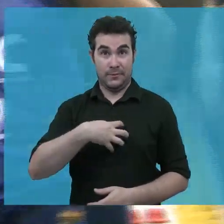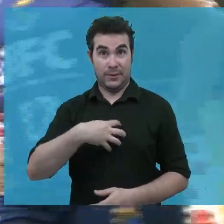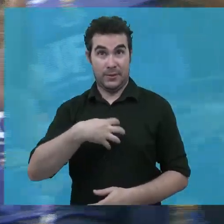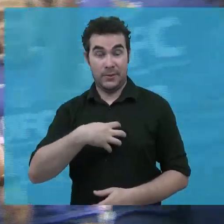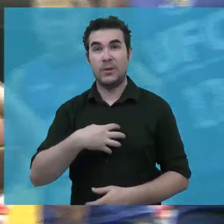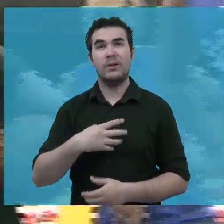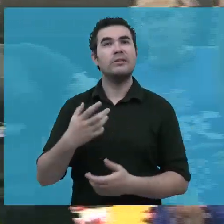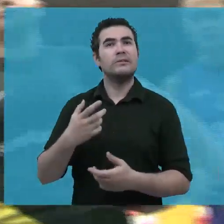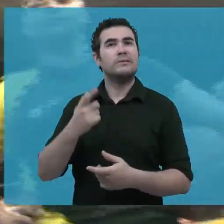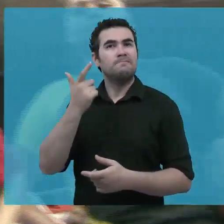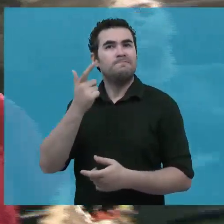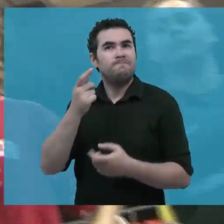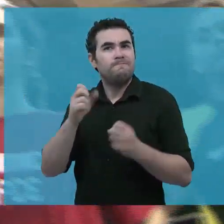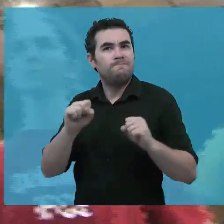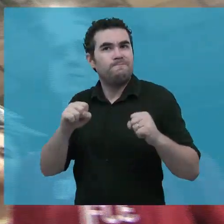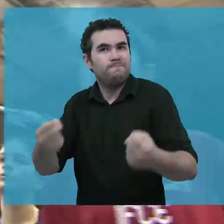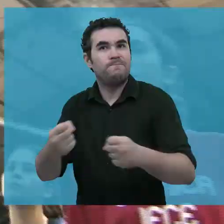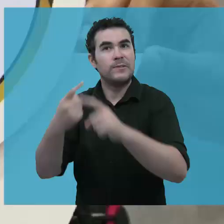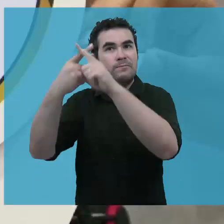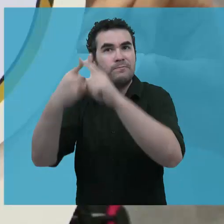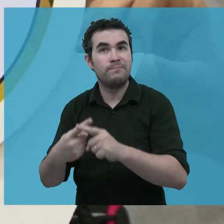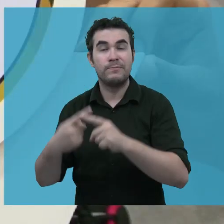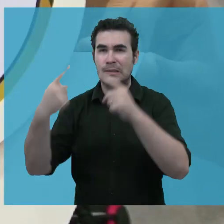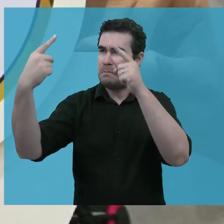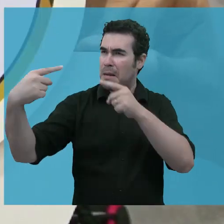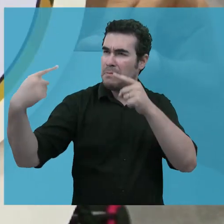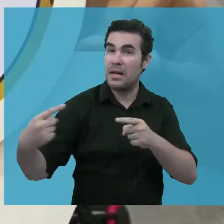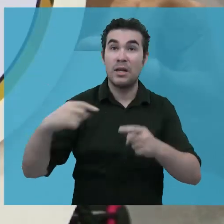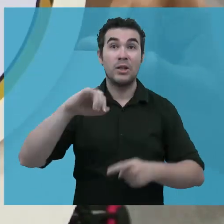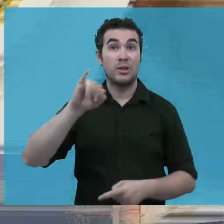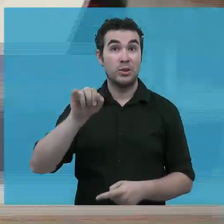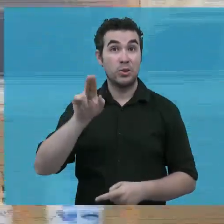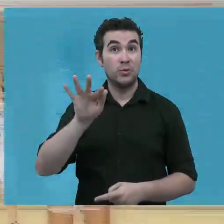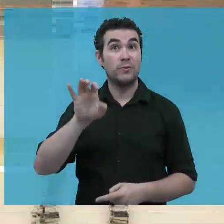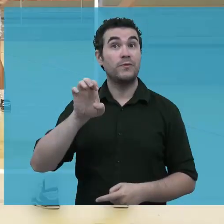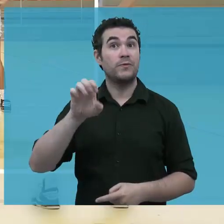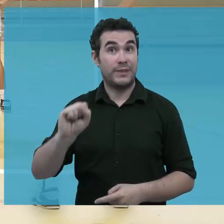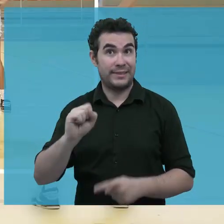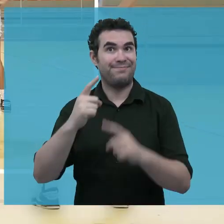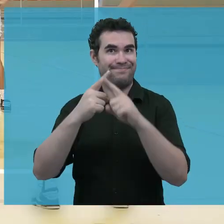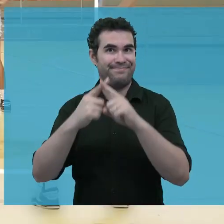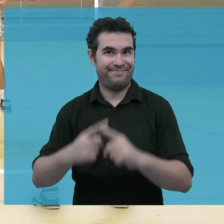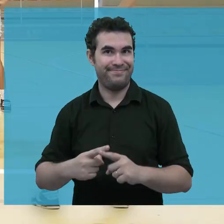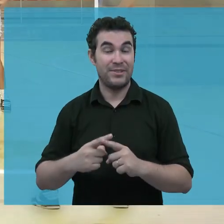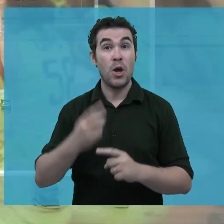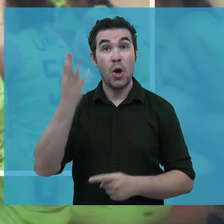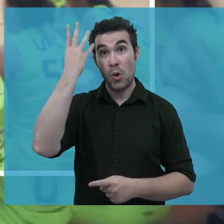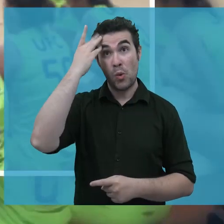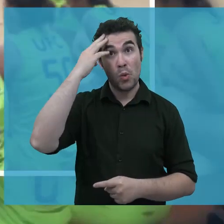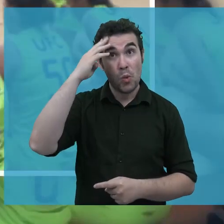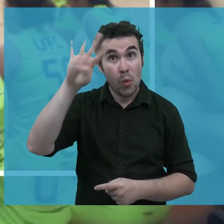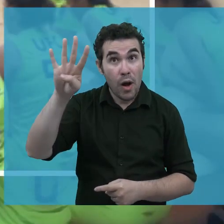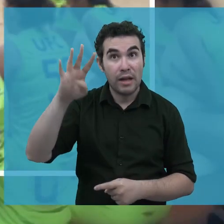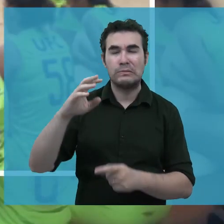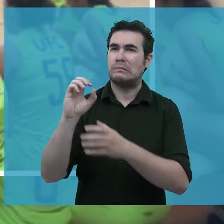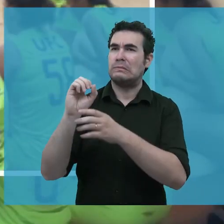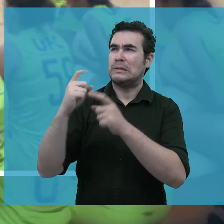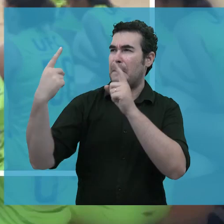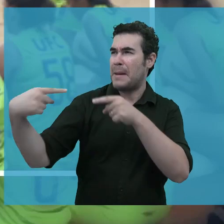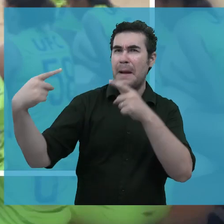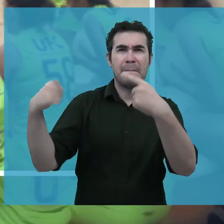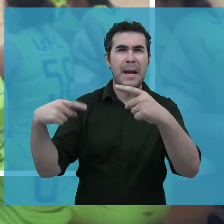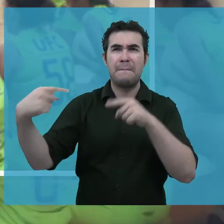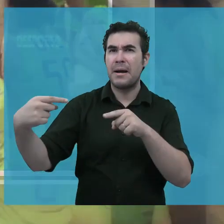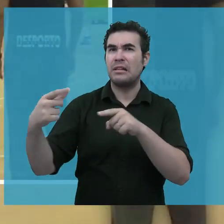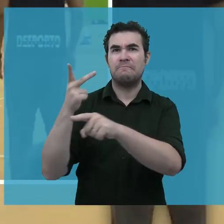título nos Jogos das Universidades Federais, o JUFES 2018. Em 4 dias de jogos na Universidade Federal